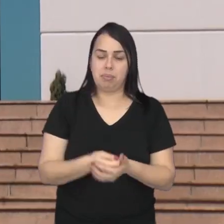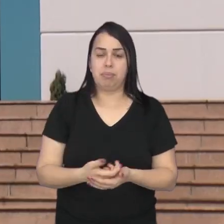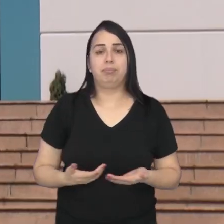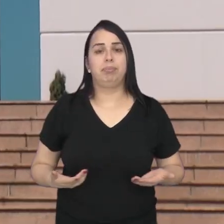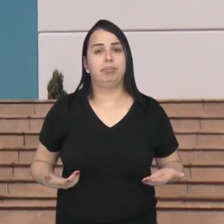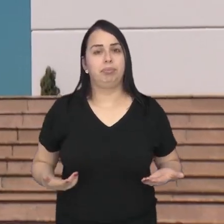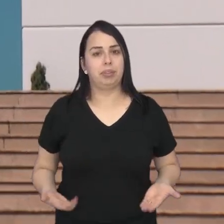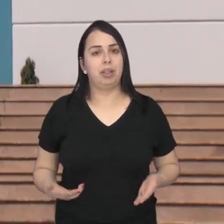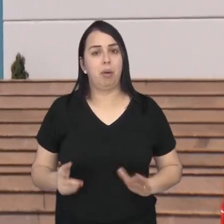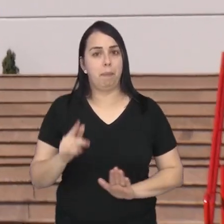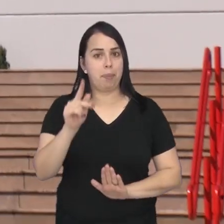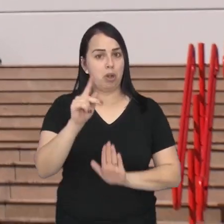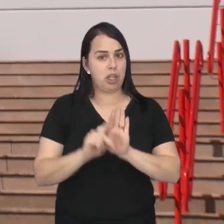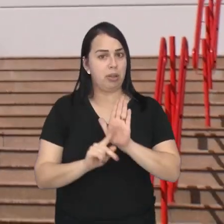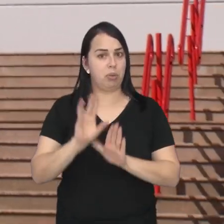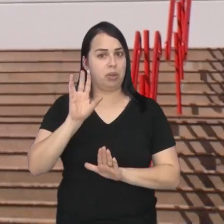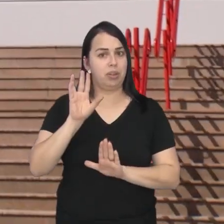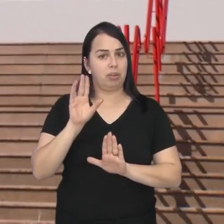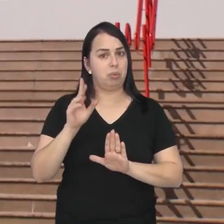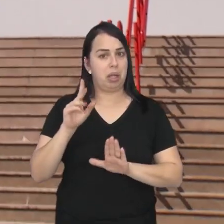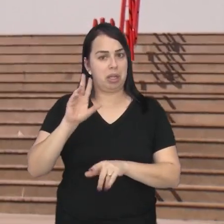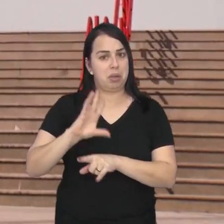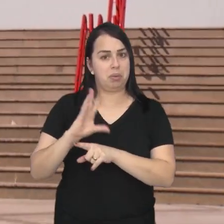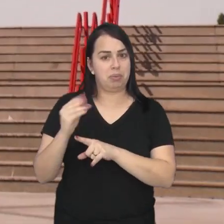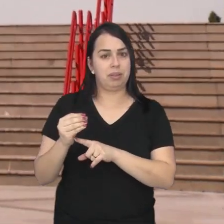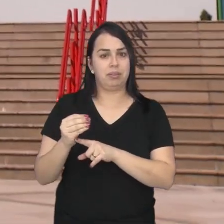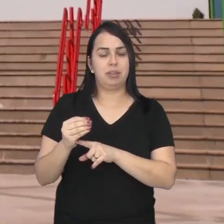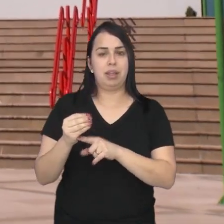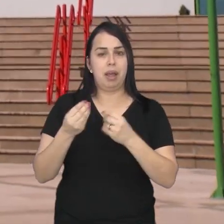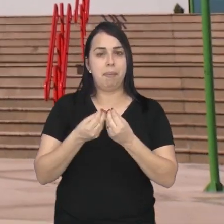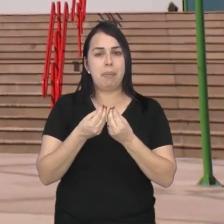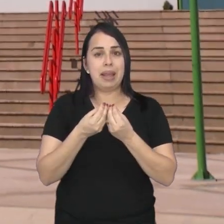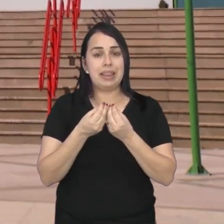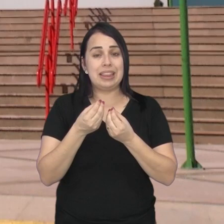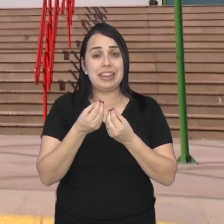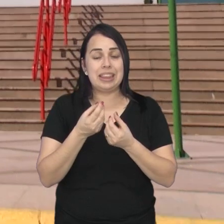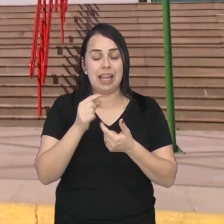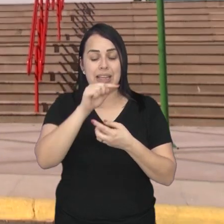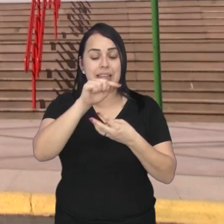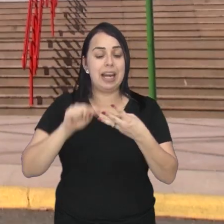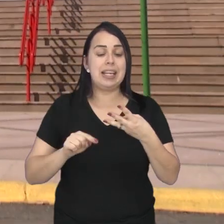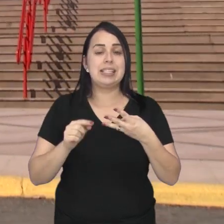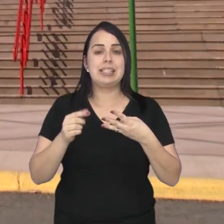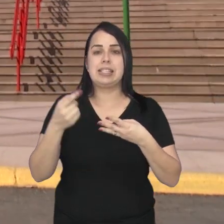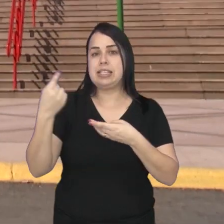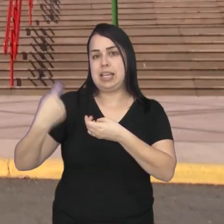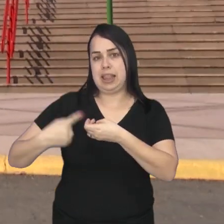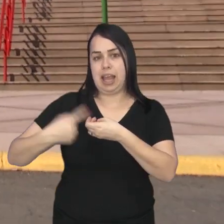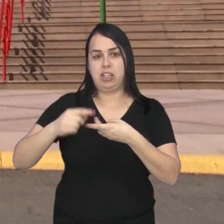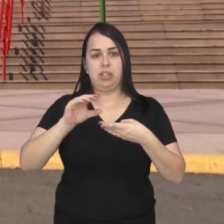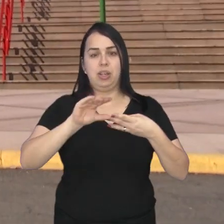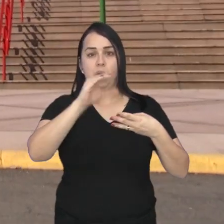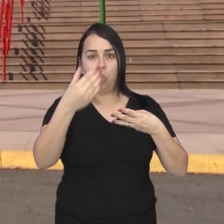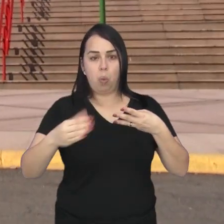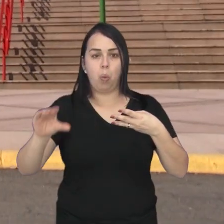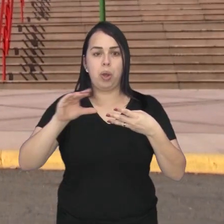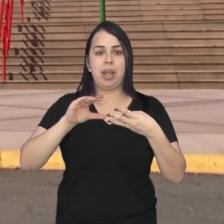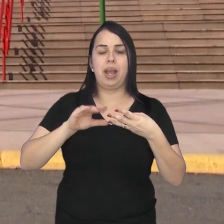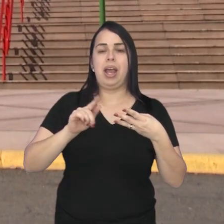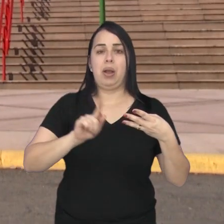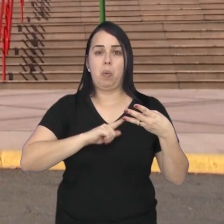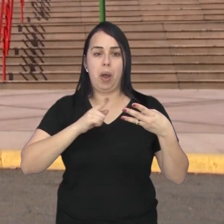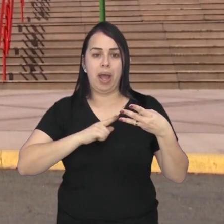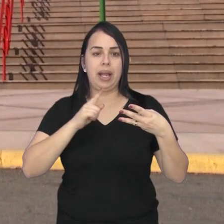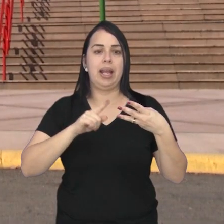A princípio, o projeto desenvolvido aqui vai ser levado para 3 cidades da região: Cunha, Areias